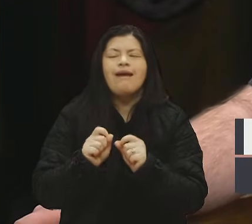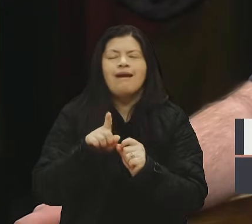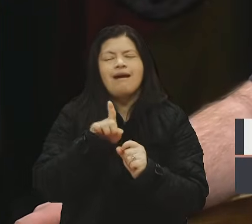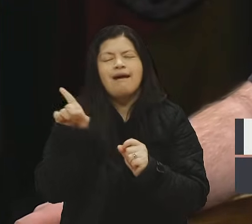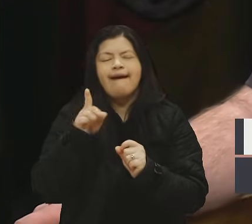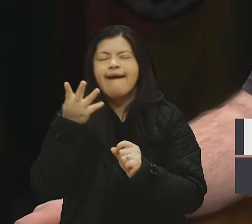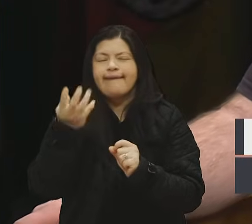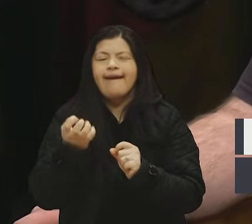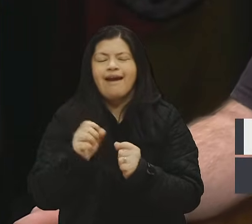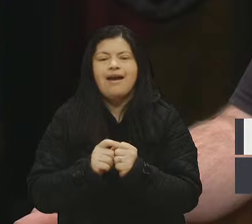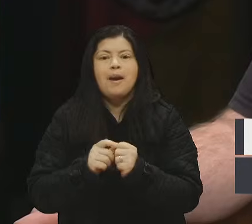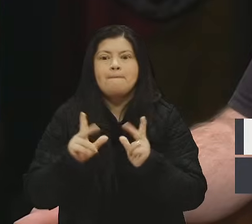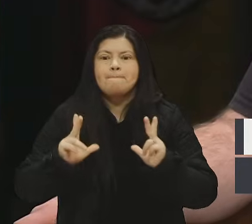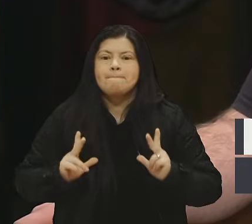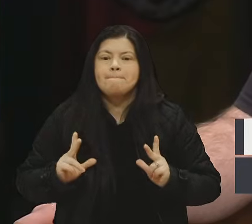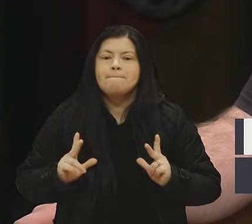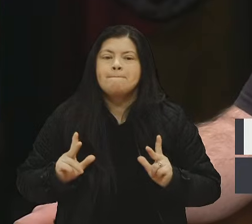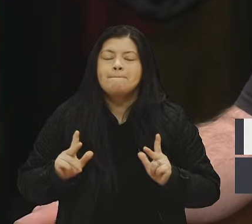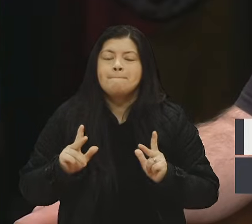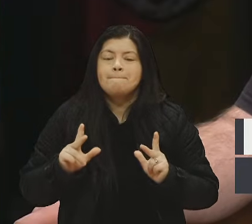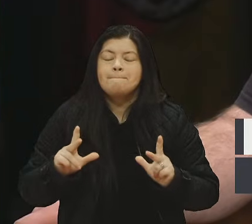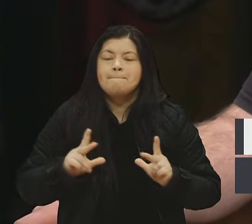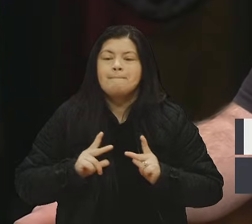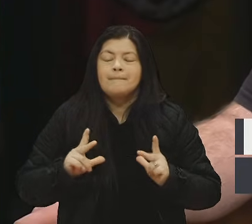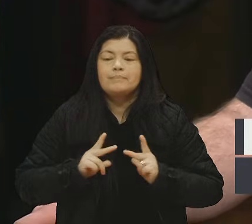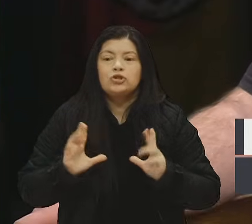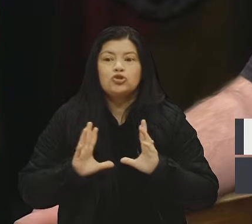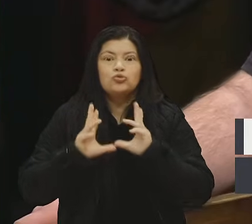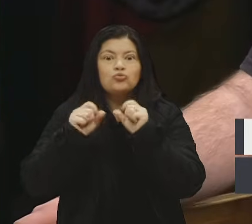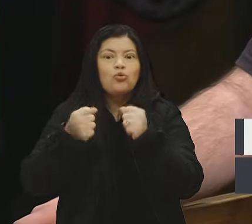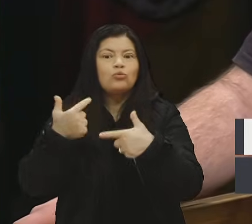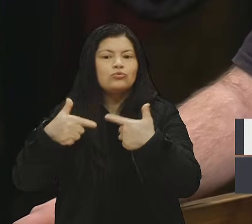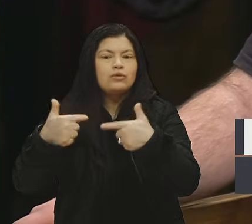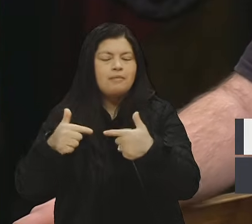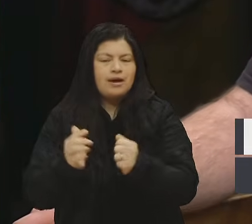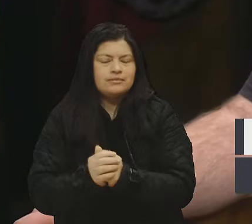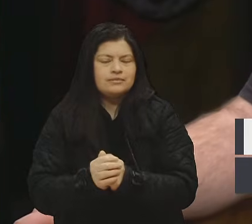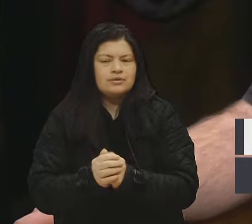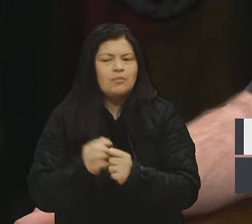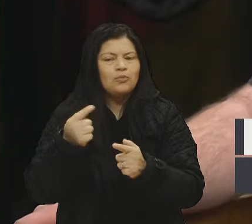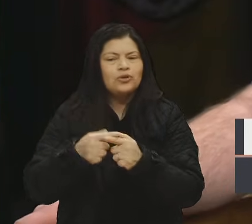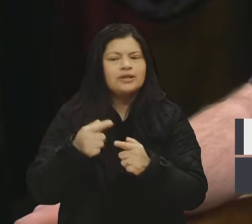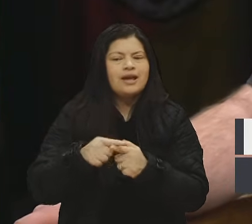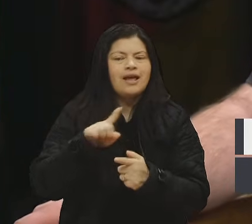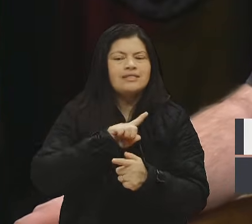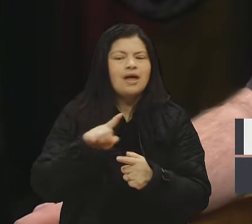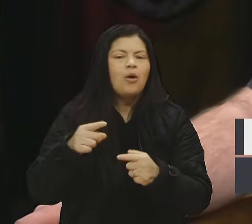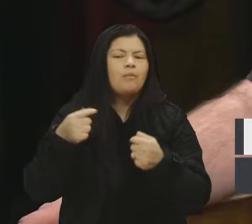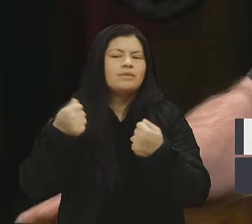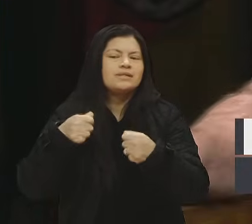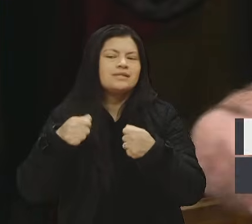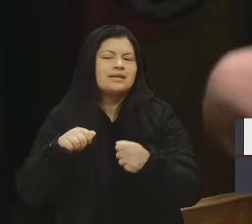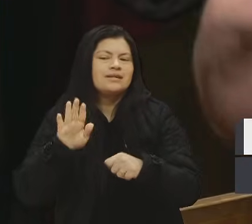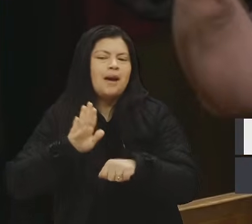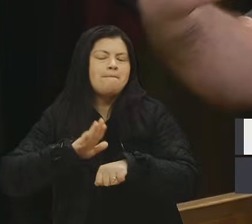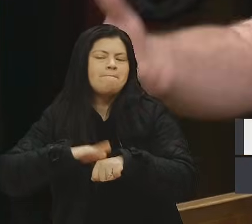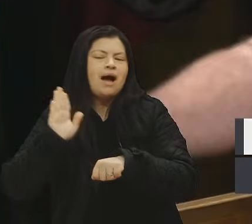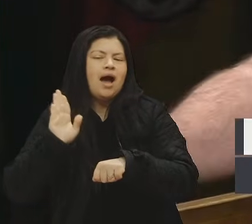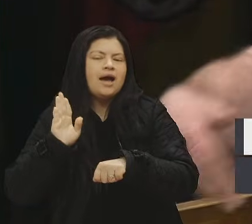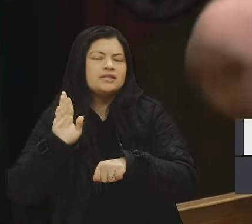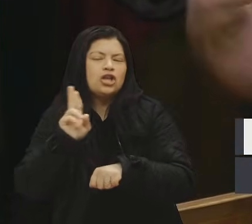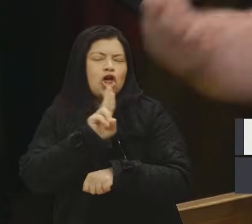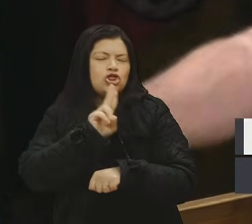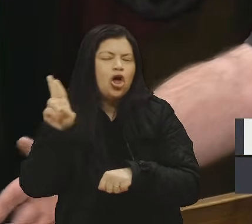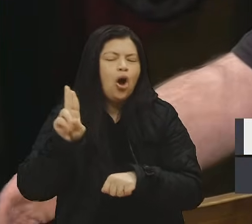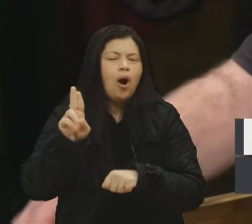a privatização de todo o serviço, para que não existam mais nomeados, para que eles possam